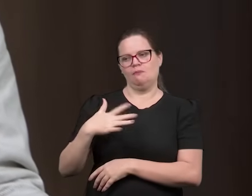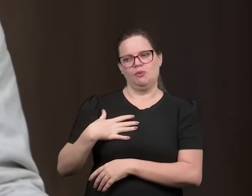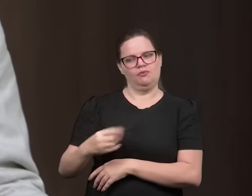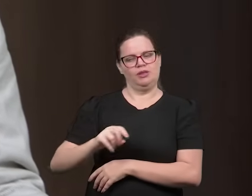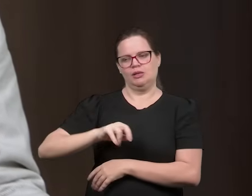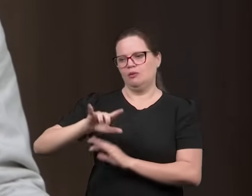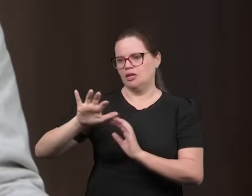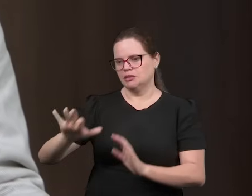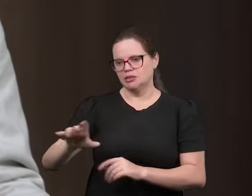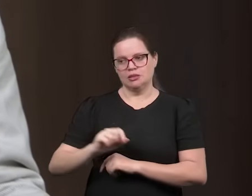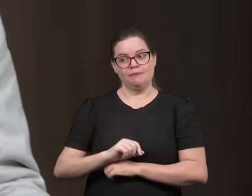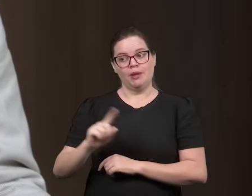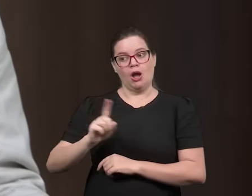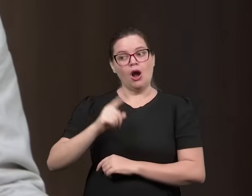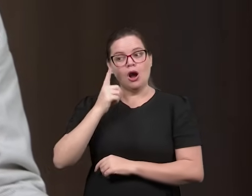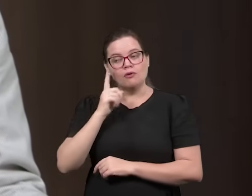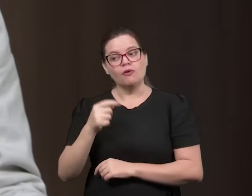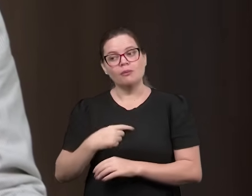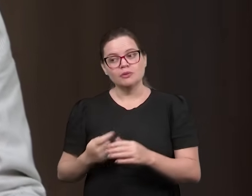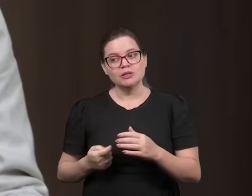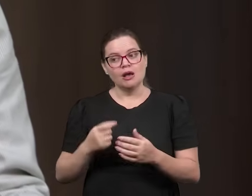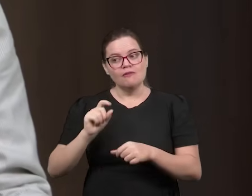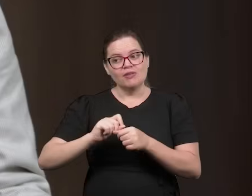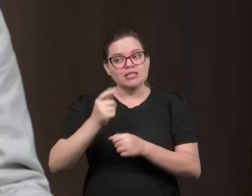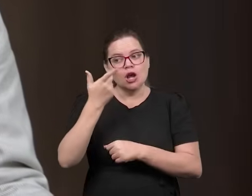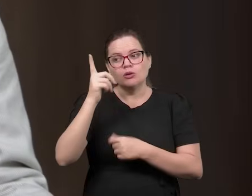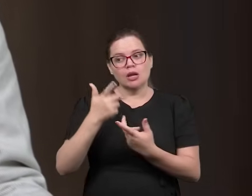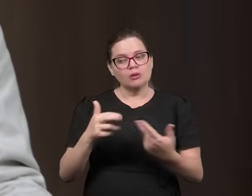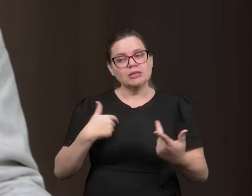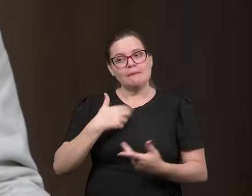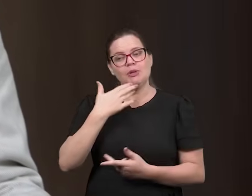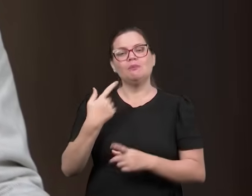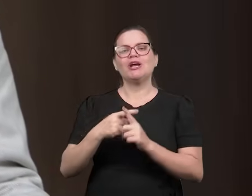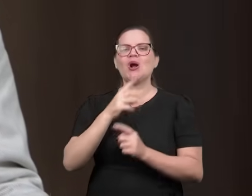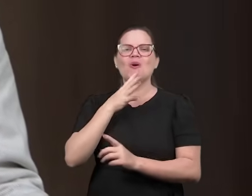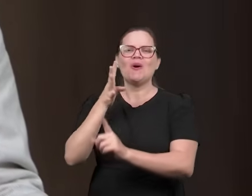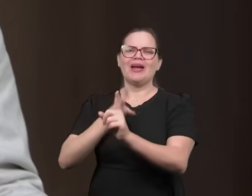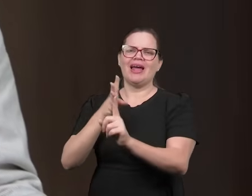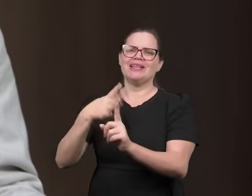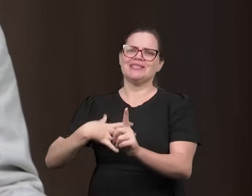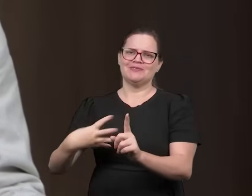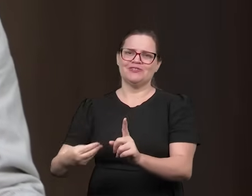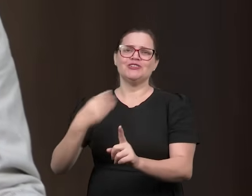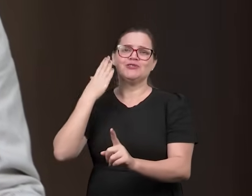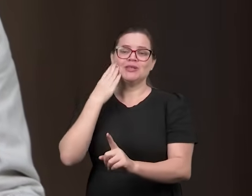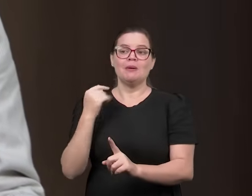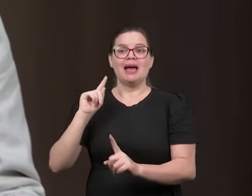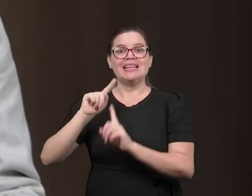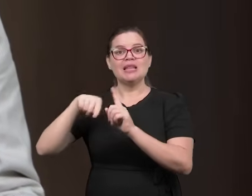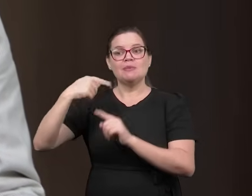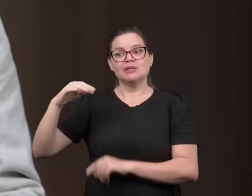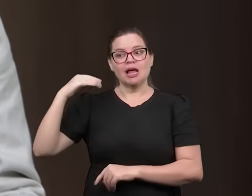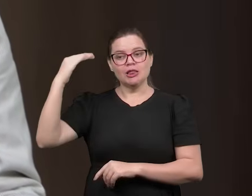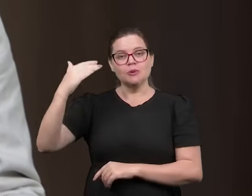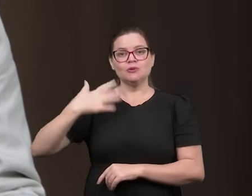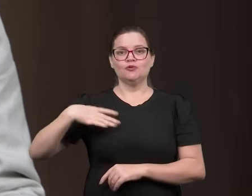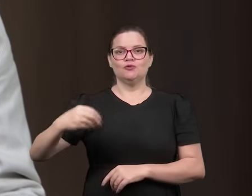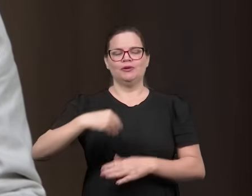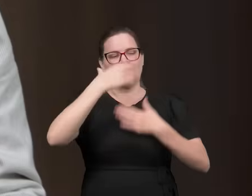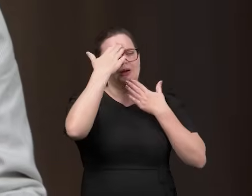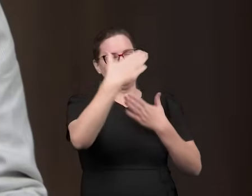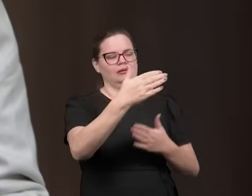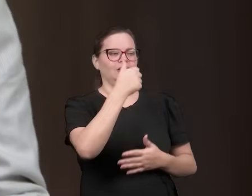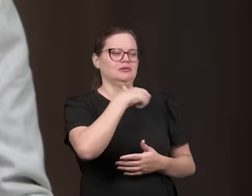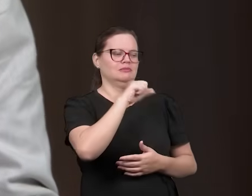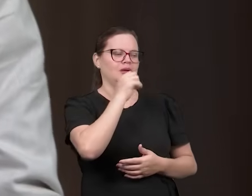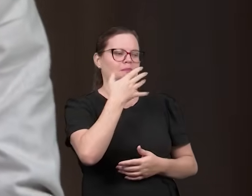é essa, a sua inclinação é essa, vamos investir nisso. Então, como esses filhos reconhecem esses pais? Como